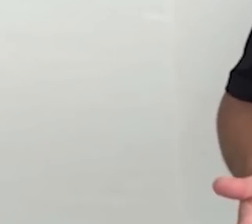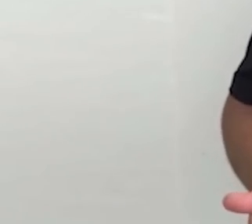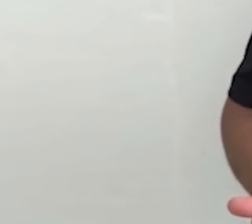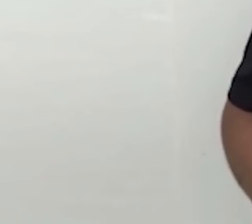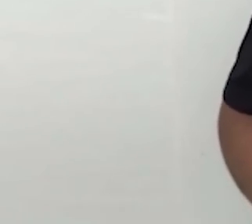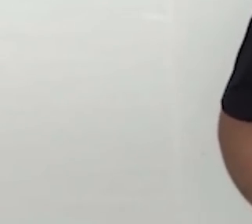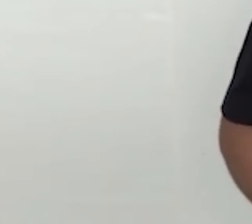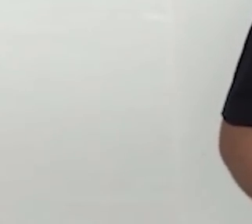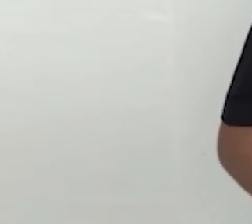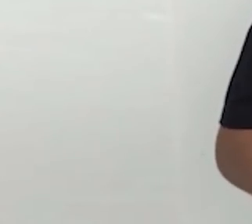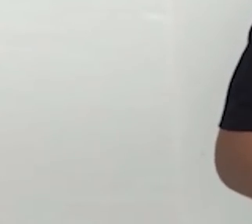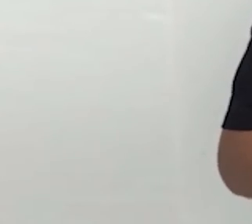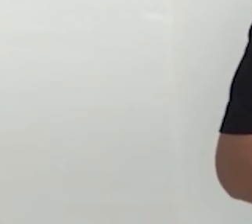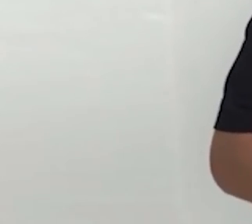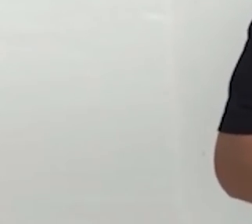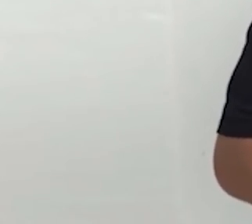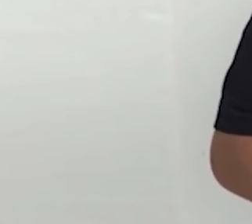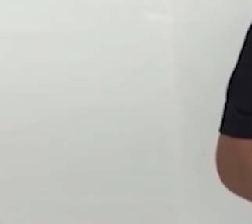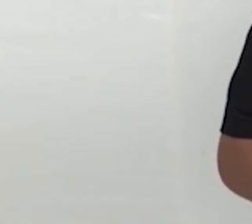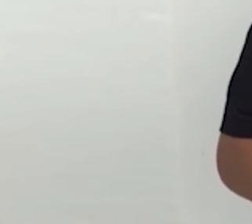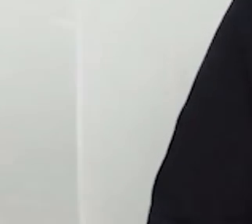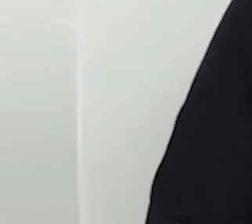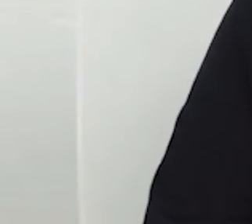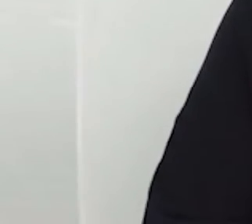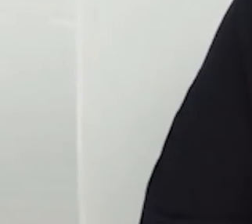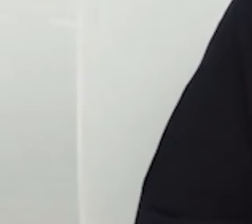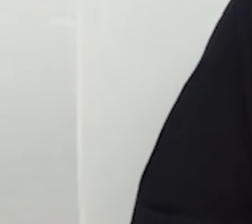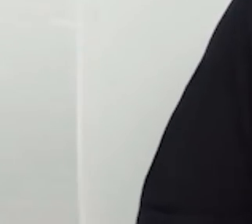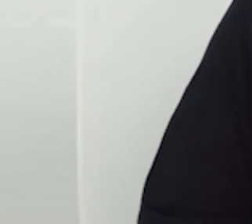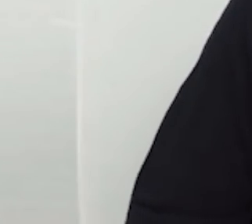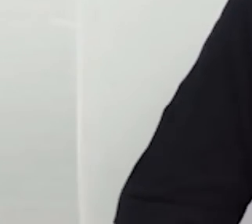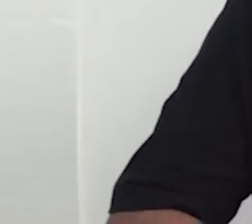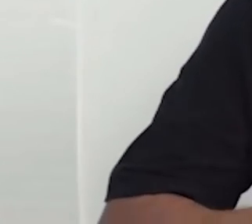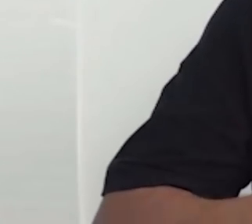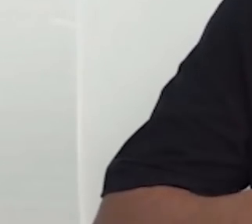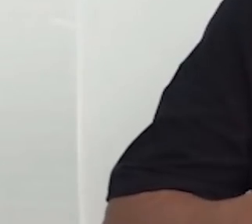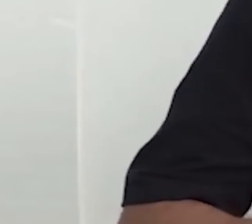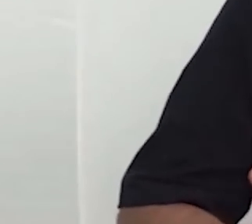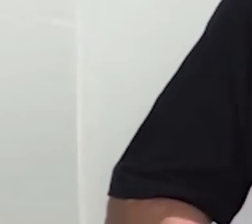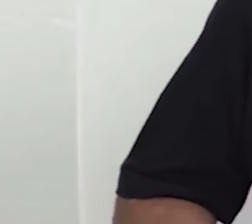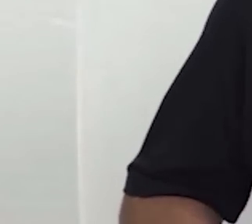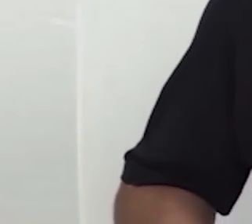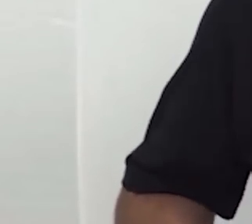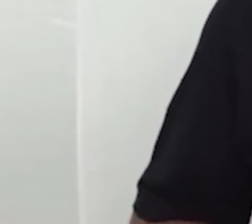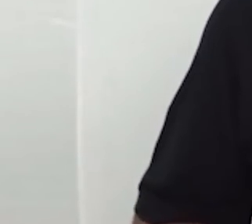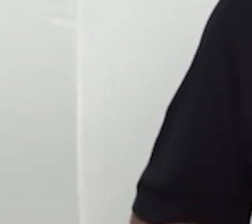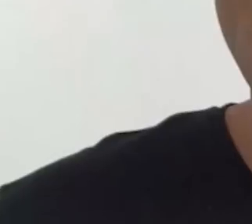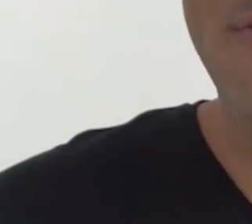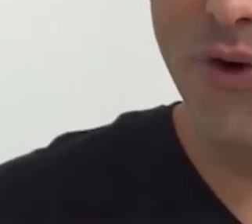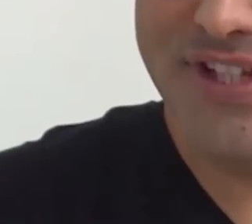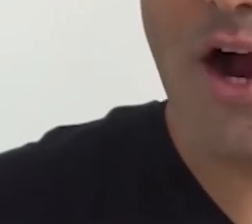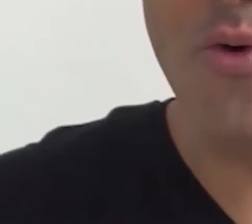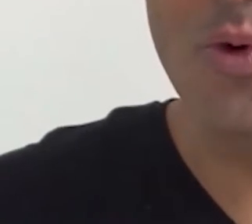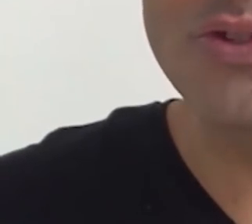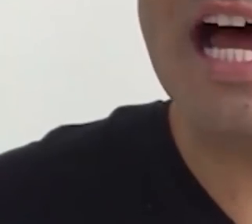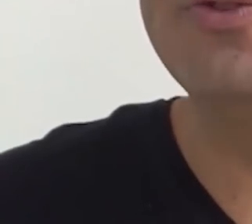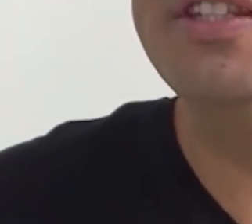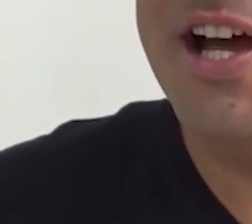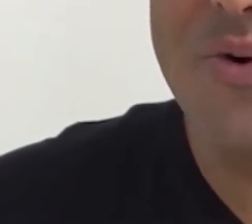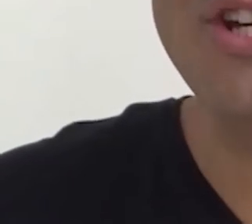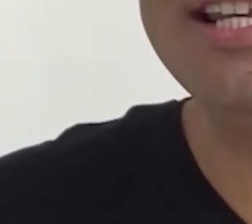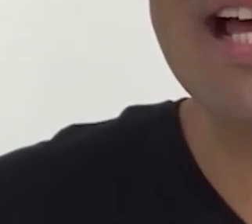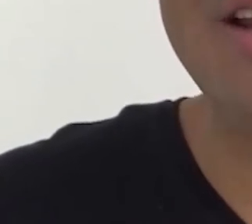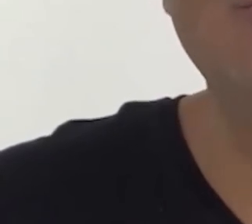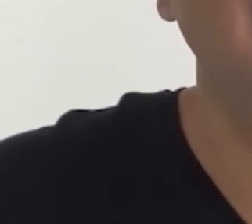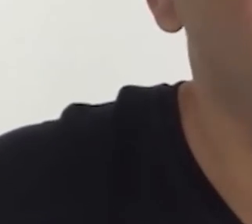Hã? A Bitcom Celular te oferece o melhor 4G do Brasil com planos mensais a partir de R$ 39,90. Você acumula os